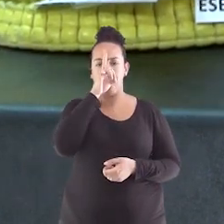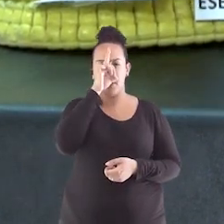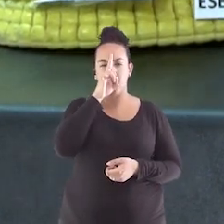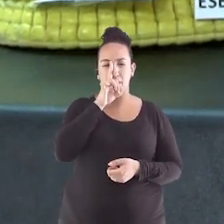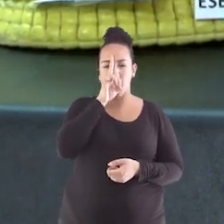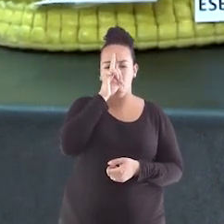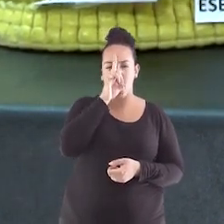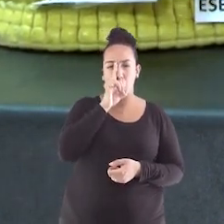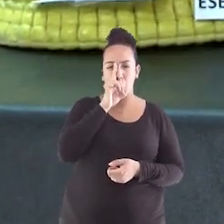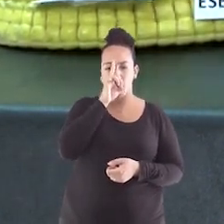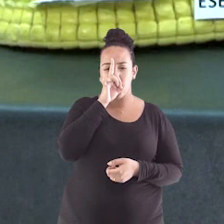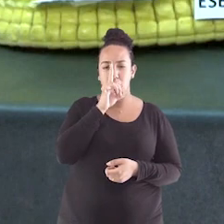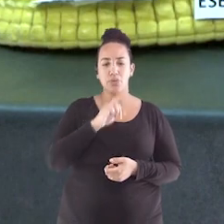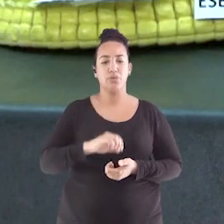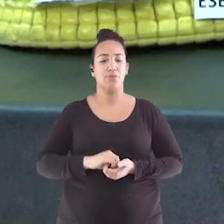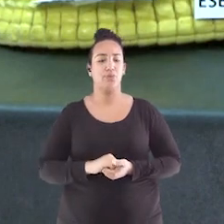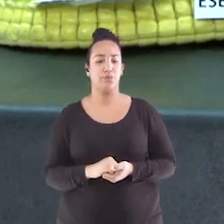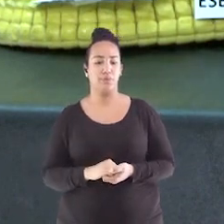perigoso,